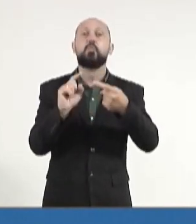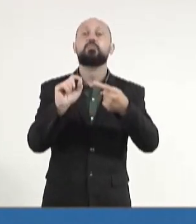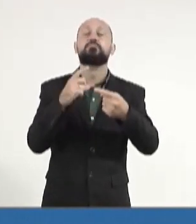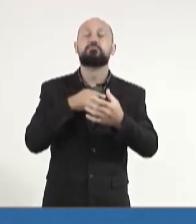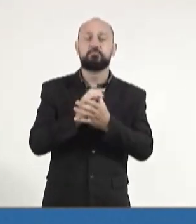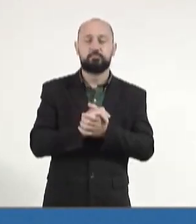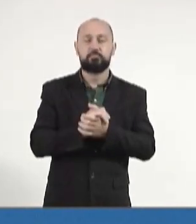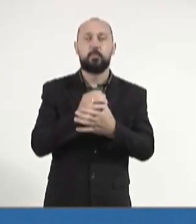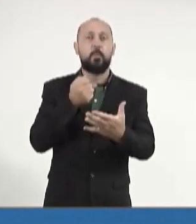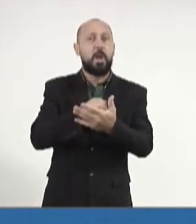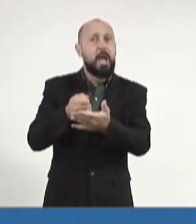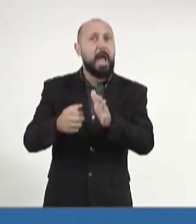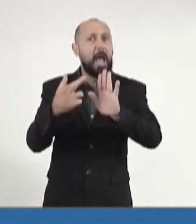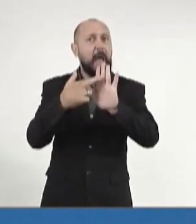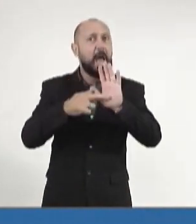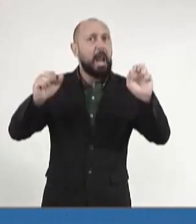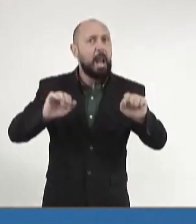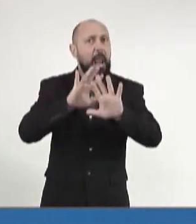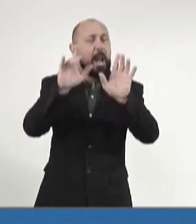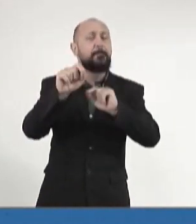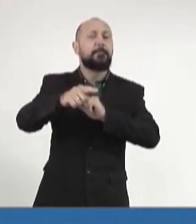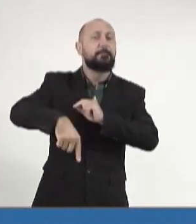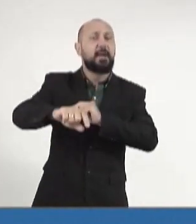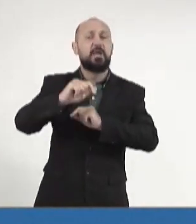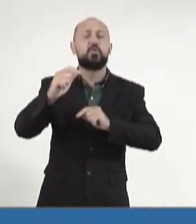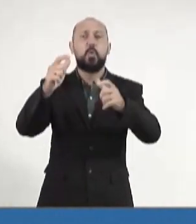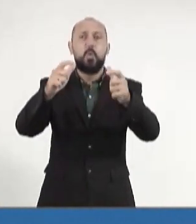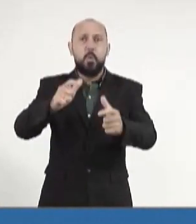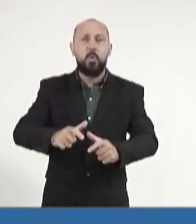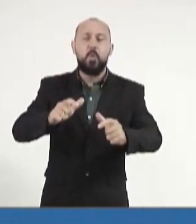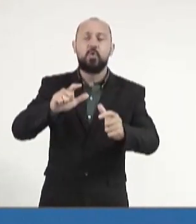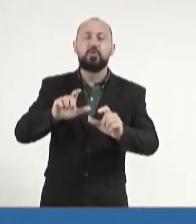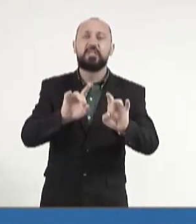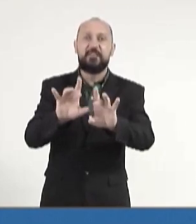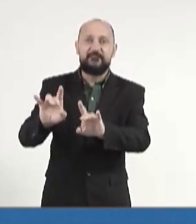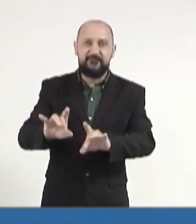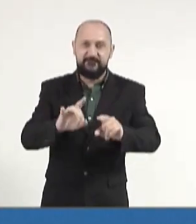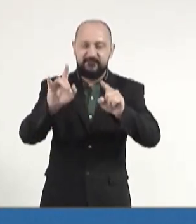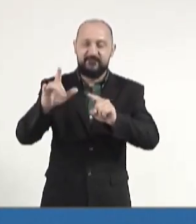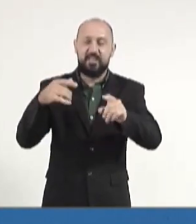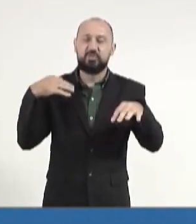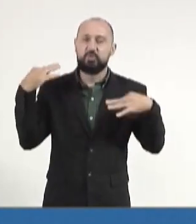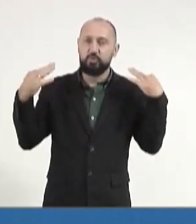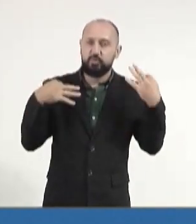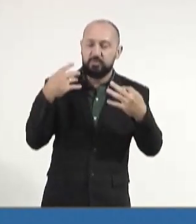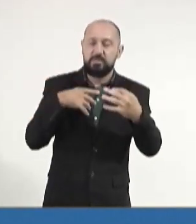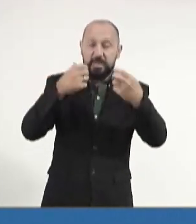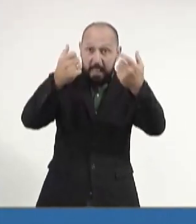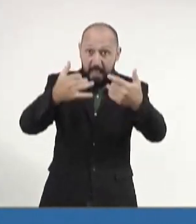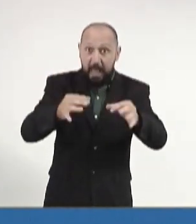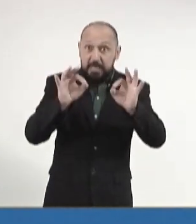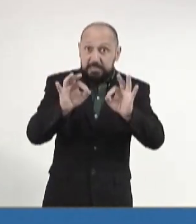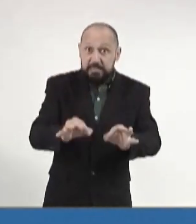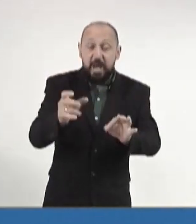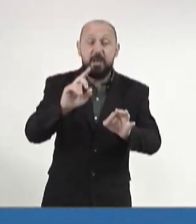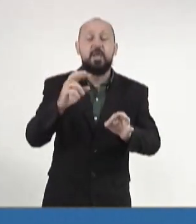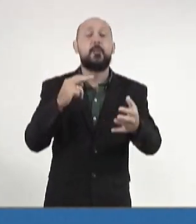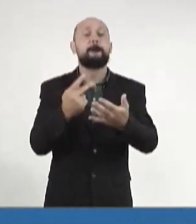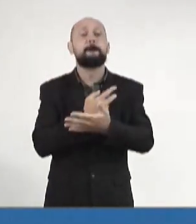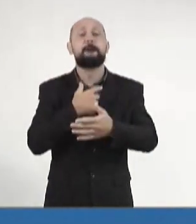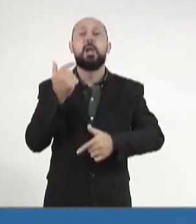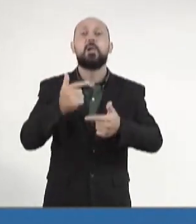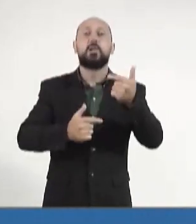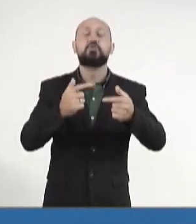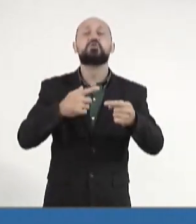1. Estabelecer regras claras para que as agências de viagem e turismo forneçam informações corretas e inequívocas sobre